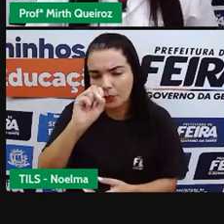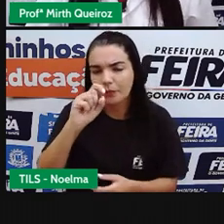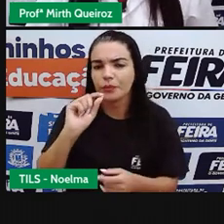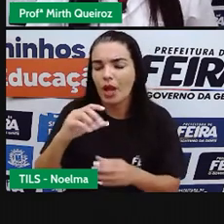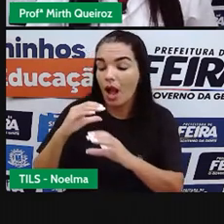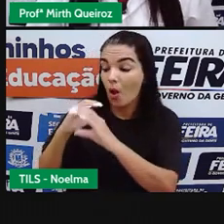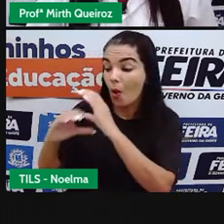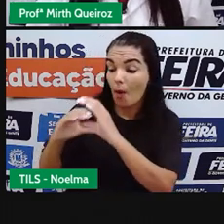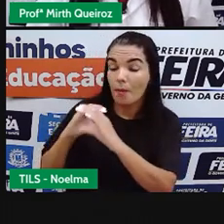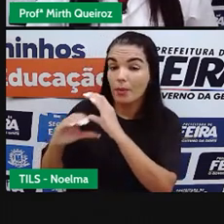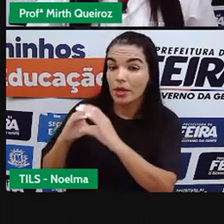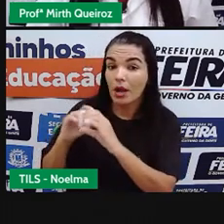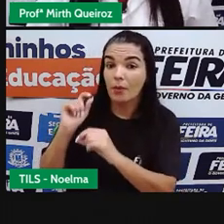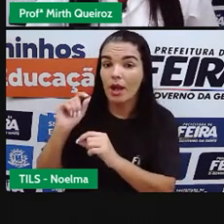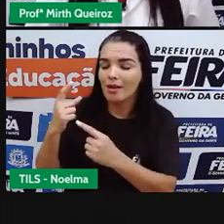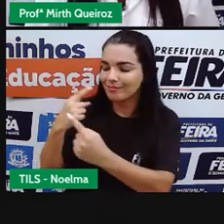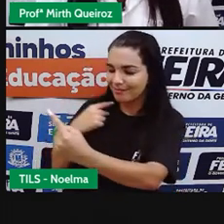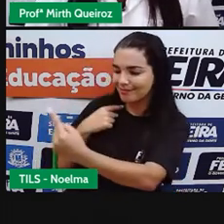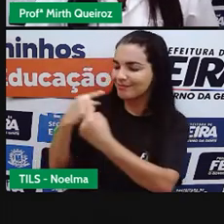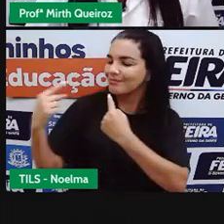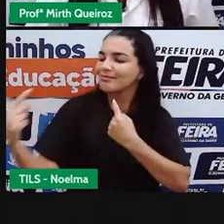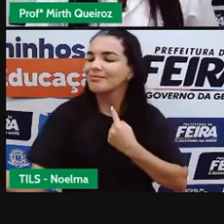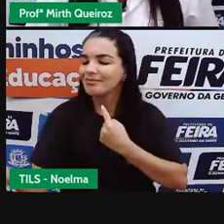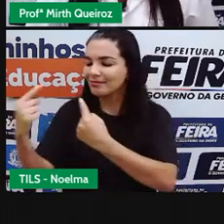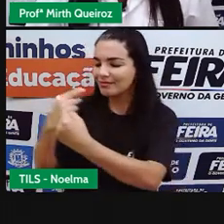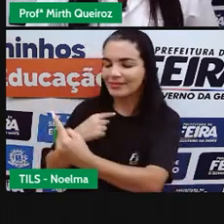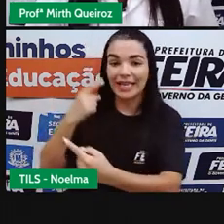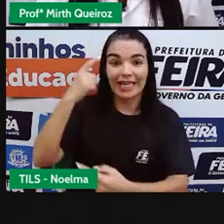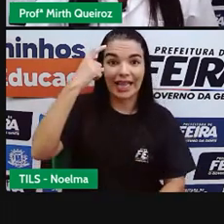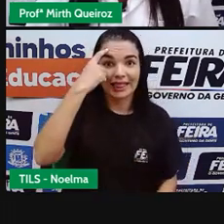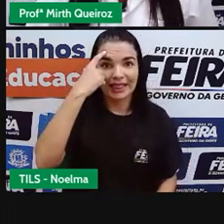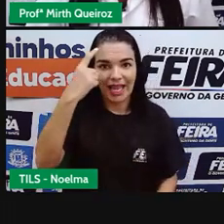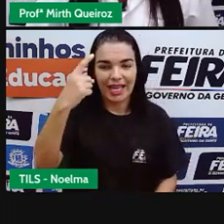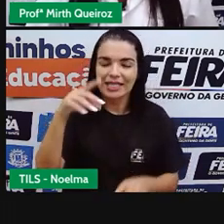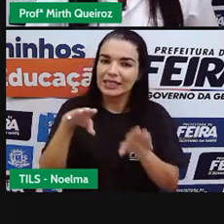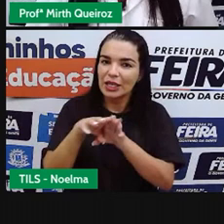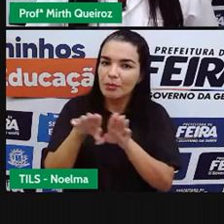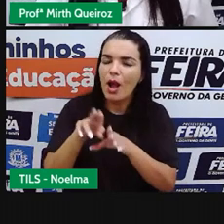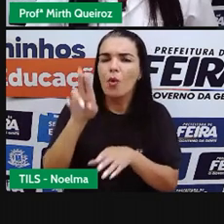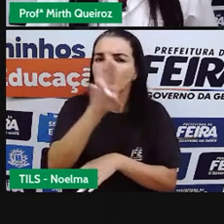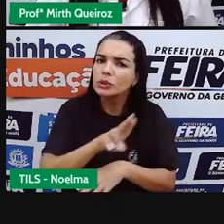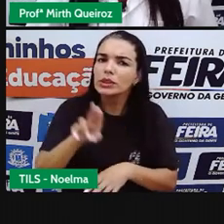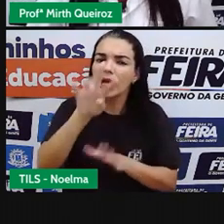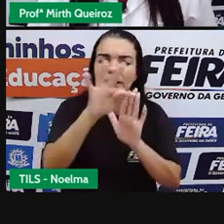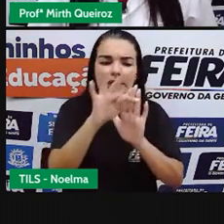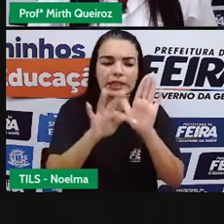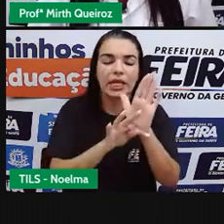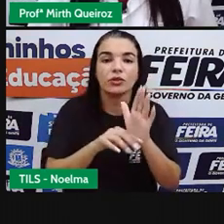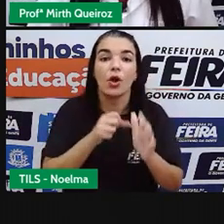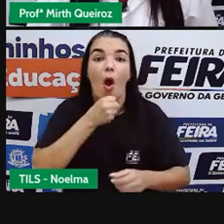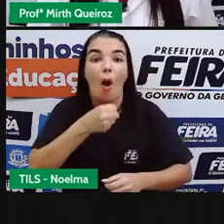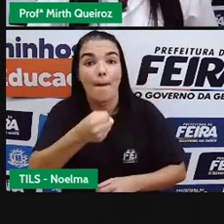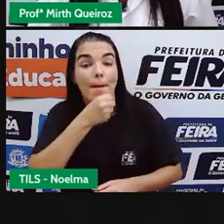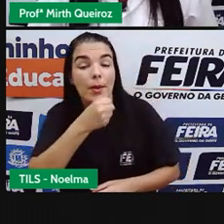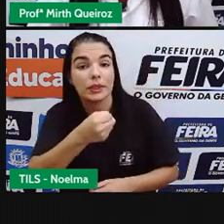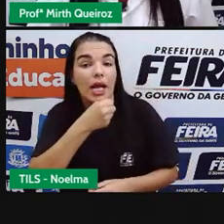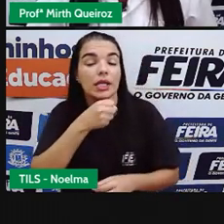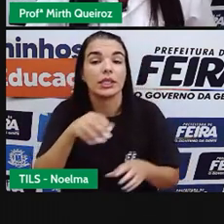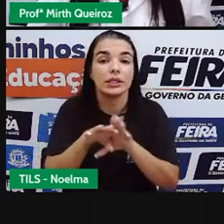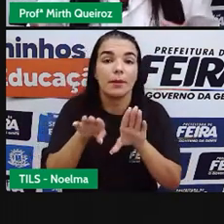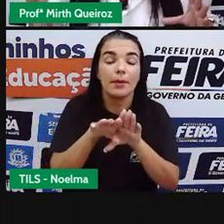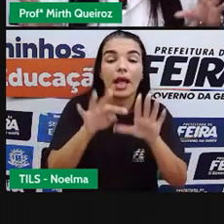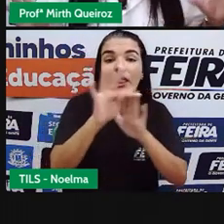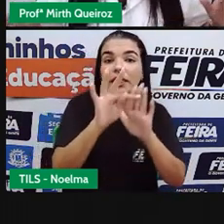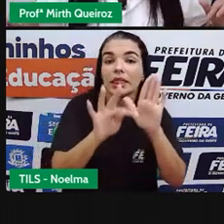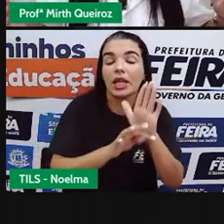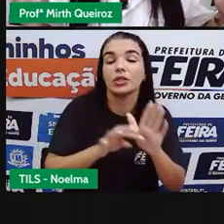comunicação, transmissão de ideias. Ele é muito usado em narrativas e reportagens. É comum a gente dizer,